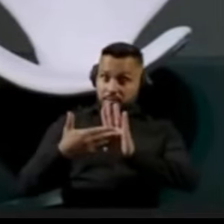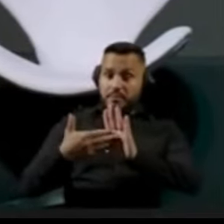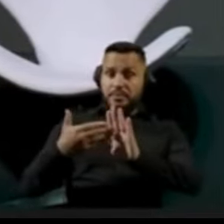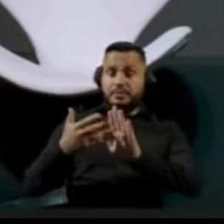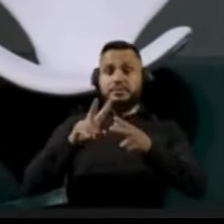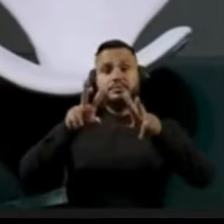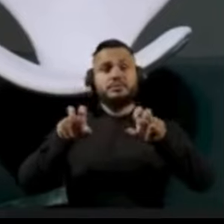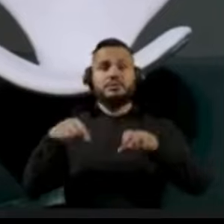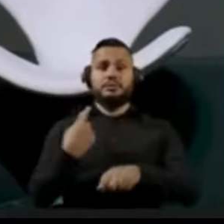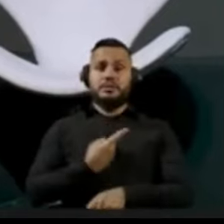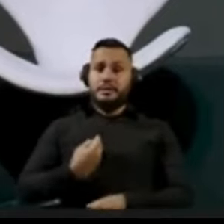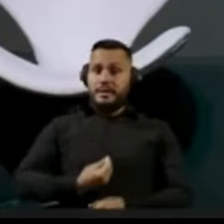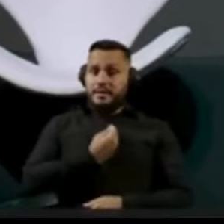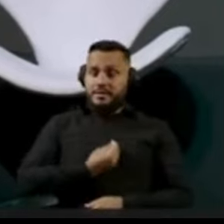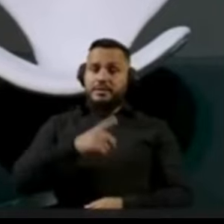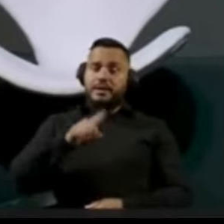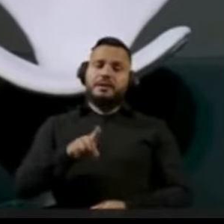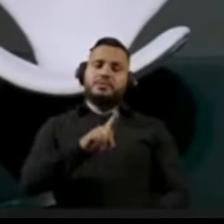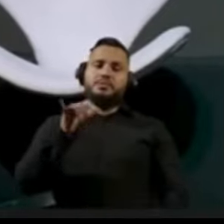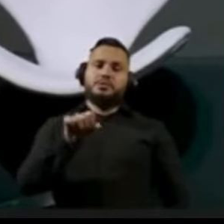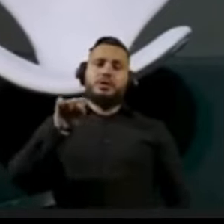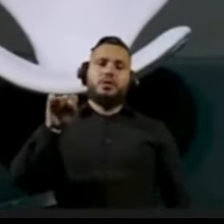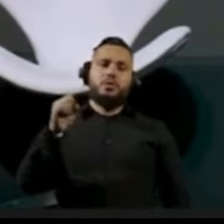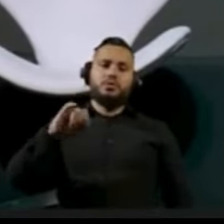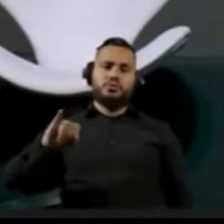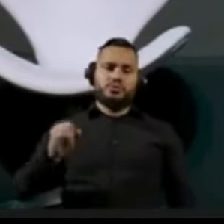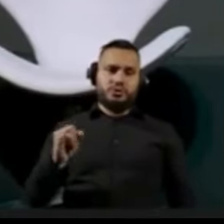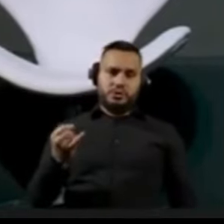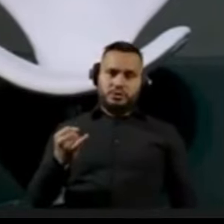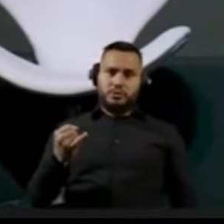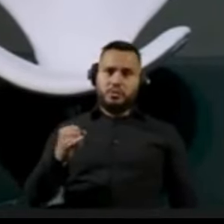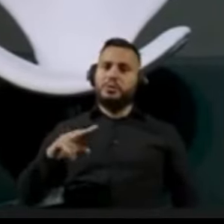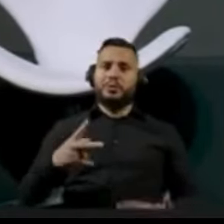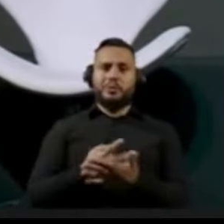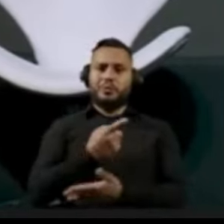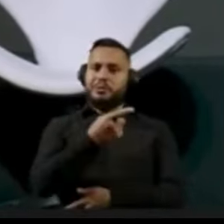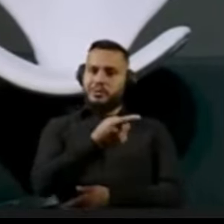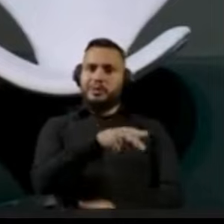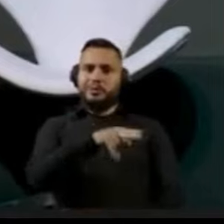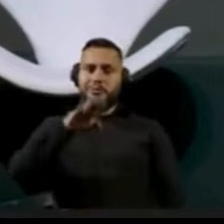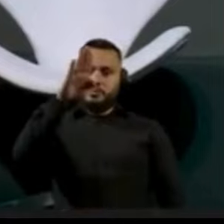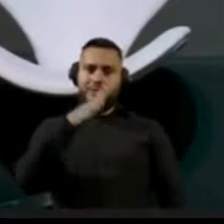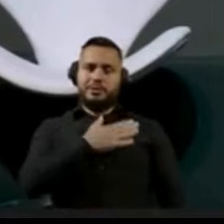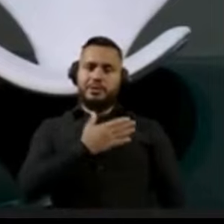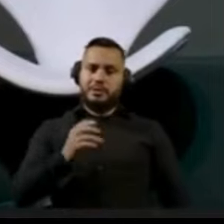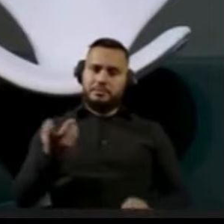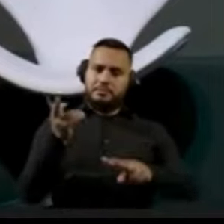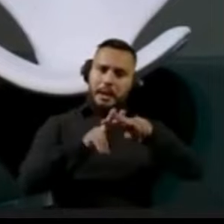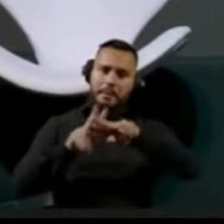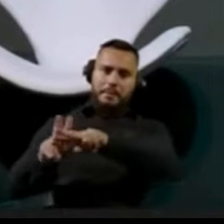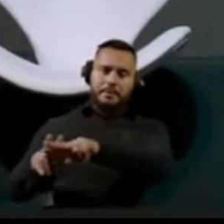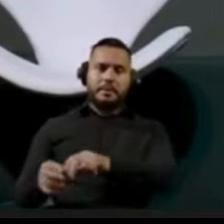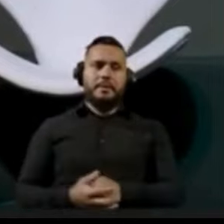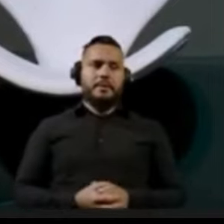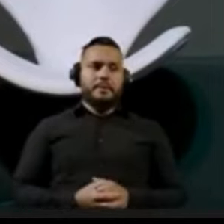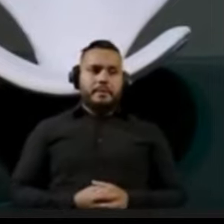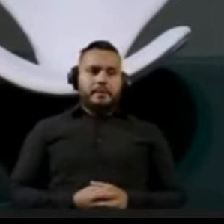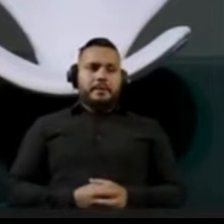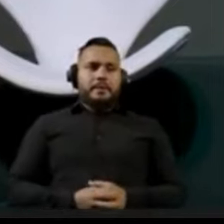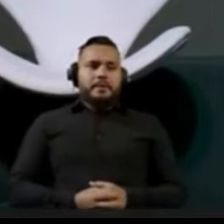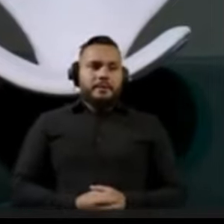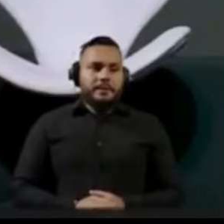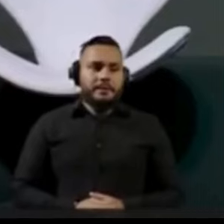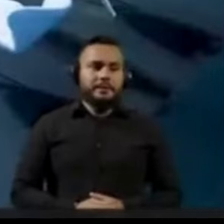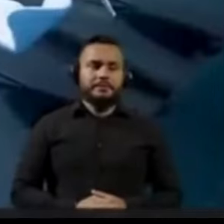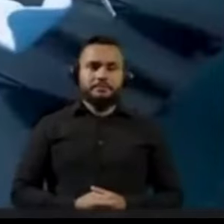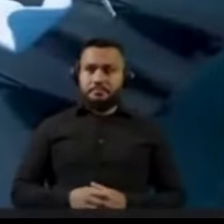injustiçadas, é a pauta do dia 8 de janeiro, é desfazer a injustiça que fizeram com os nossos irmãos patriotas.